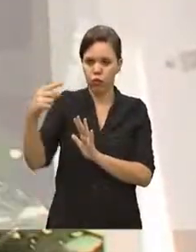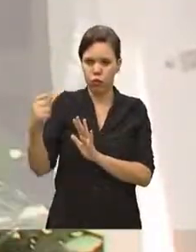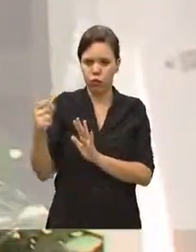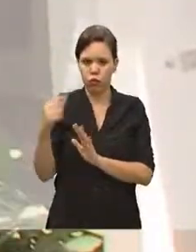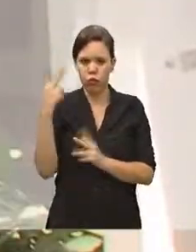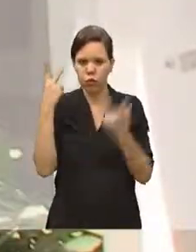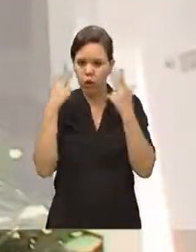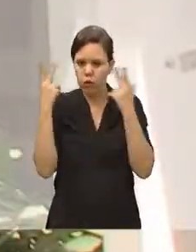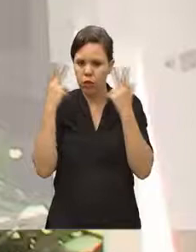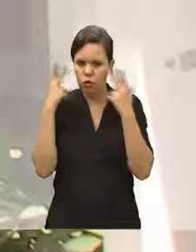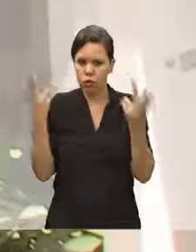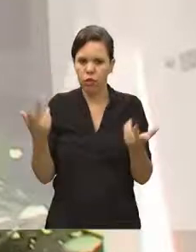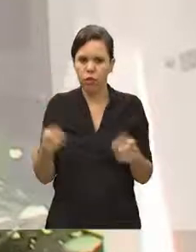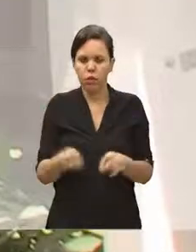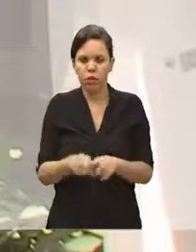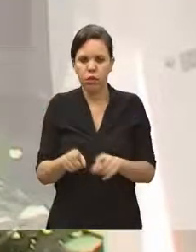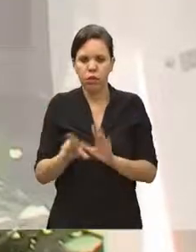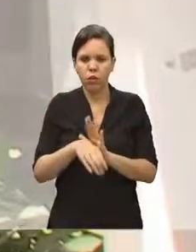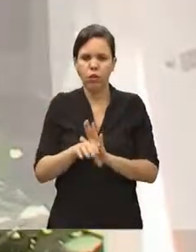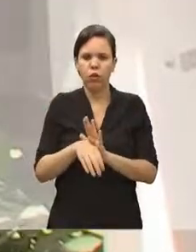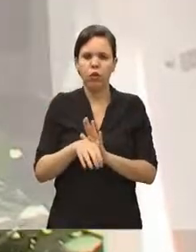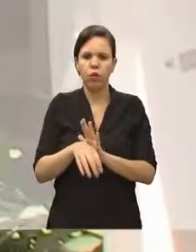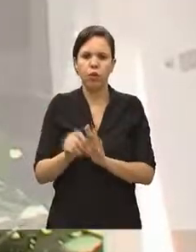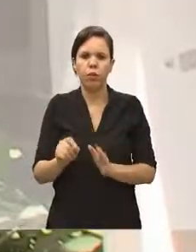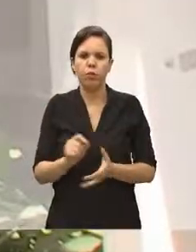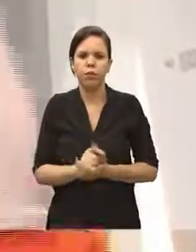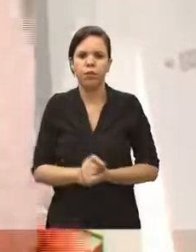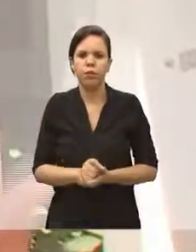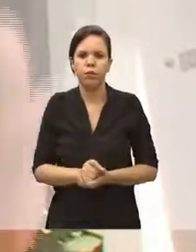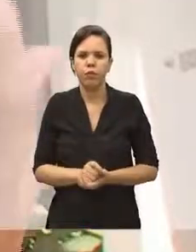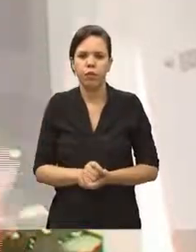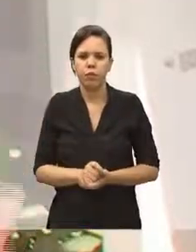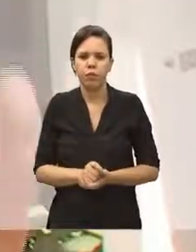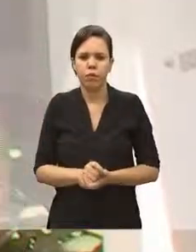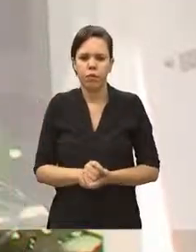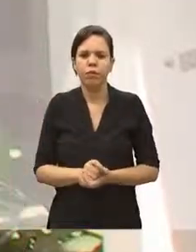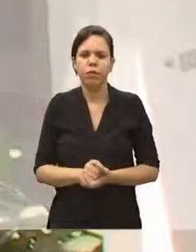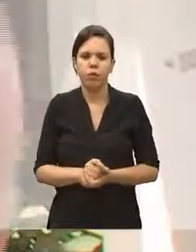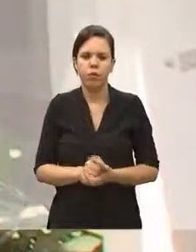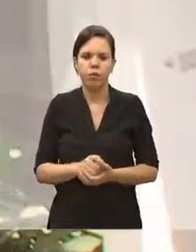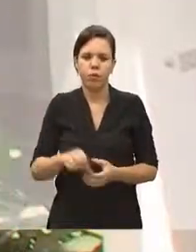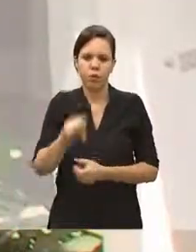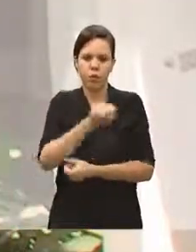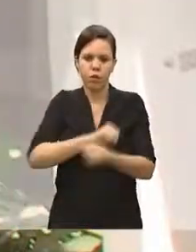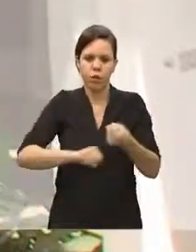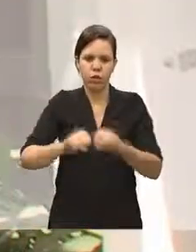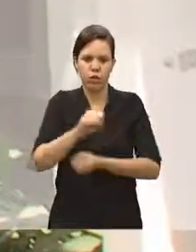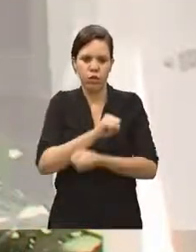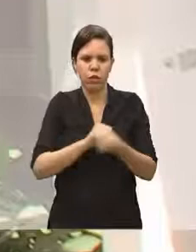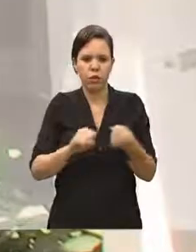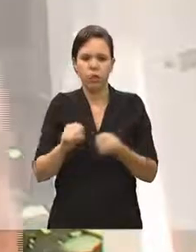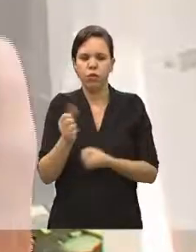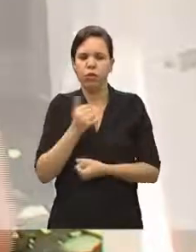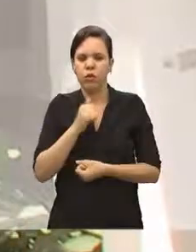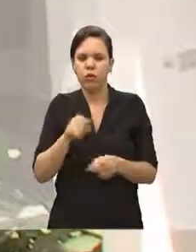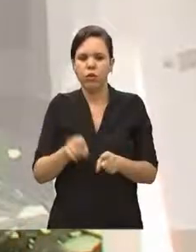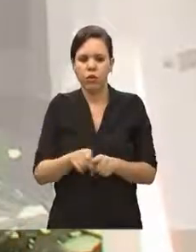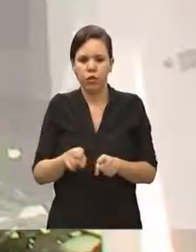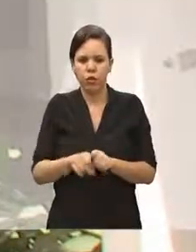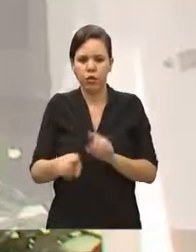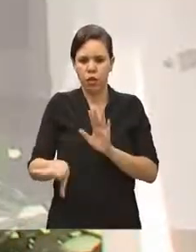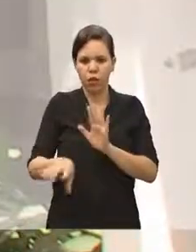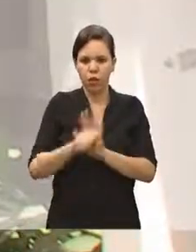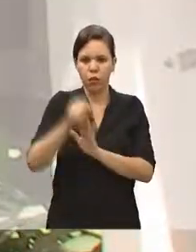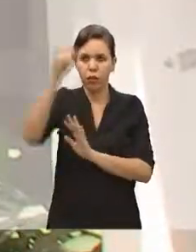ele traz um pouco do conceito da sustentabilidade da geração de energia, ele capta do sol